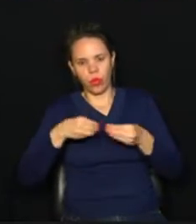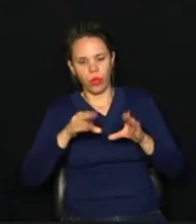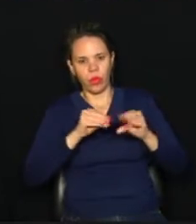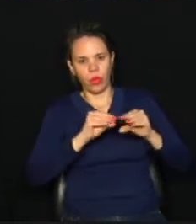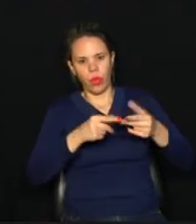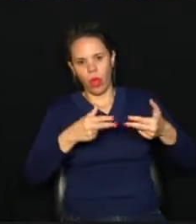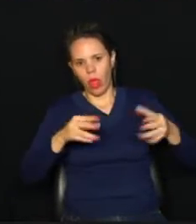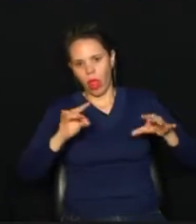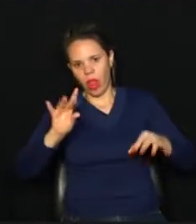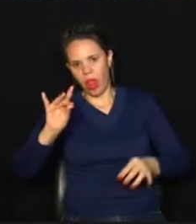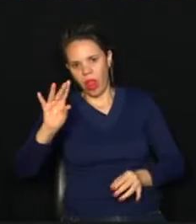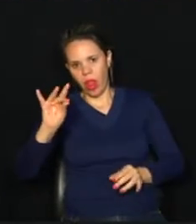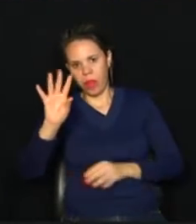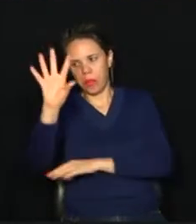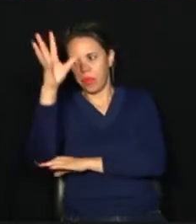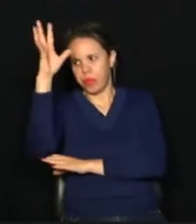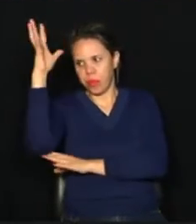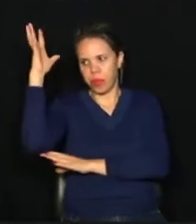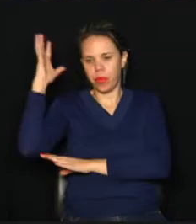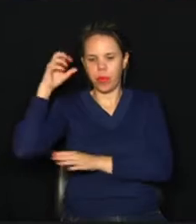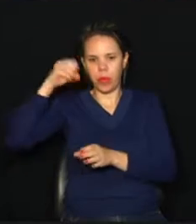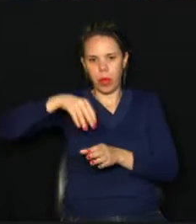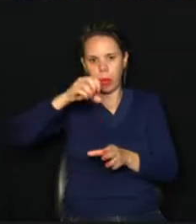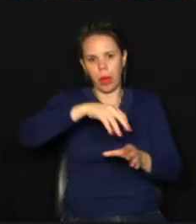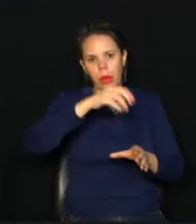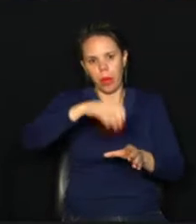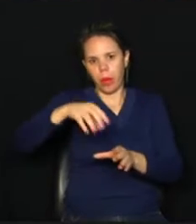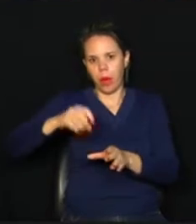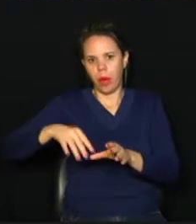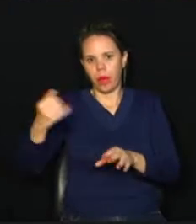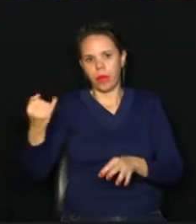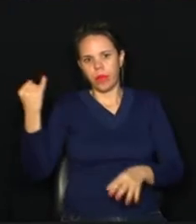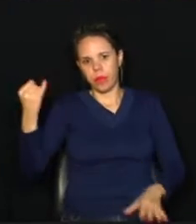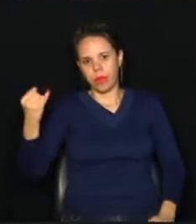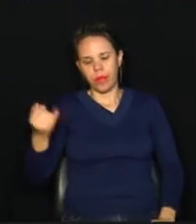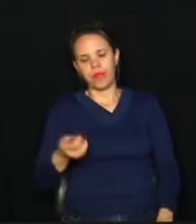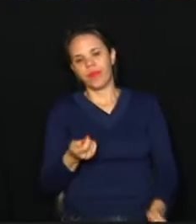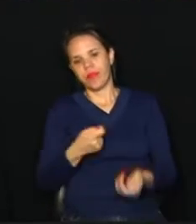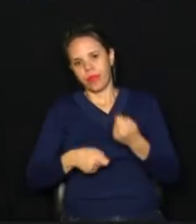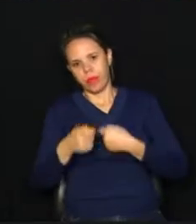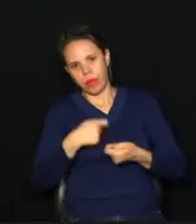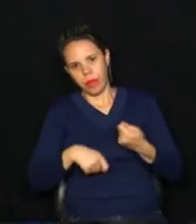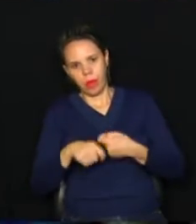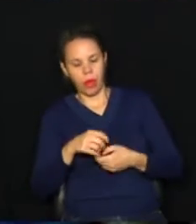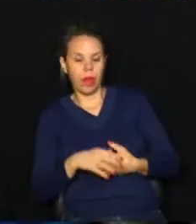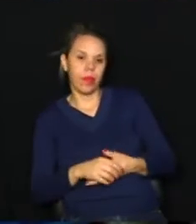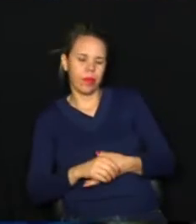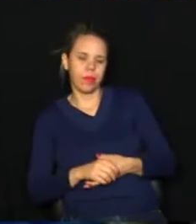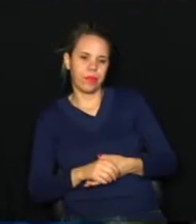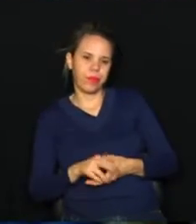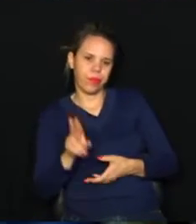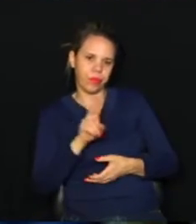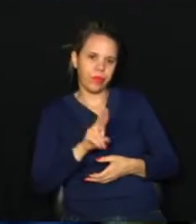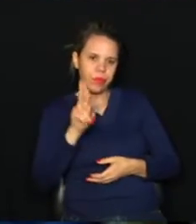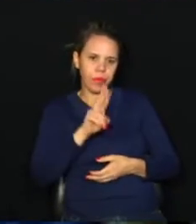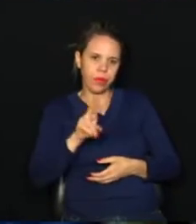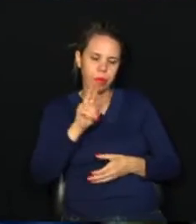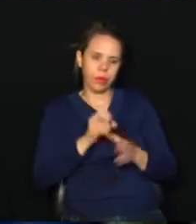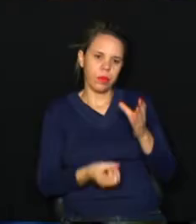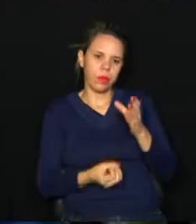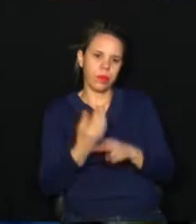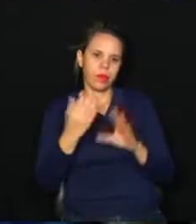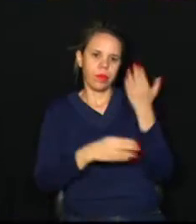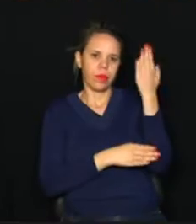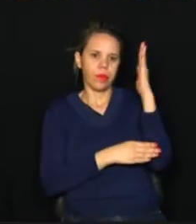seringueira, de florestas plantadas de espécies de importância econômica que são utilizadas para produzir